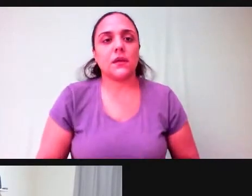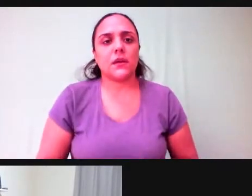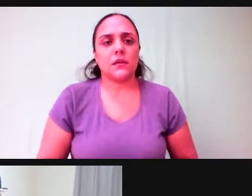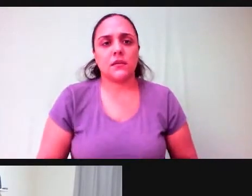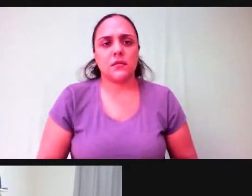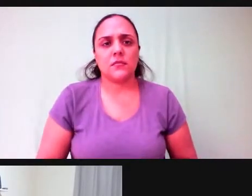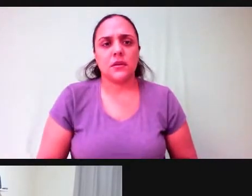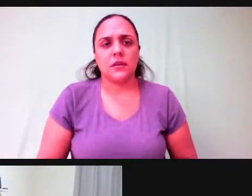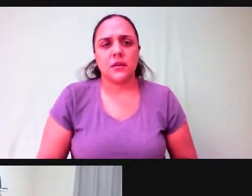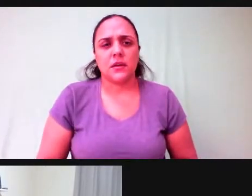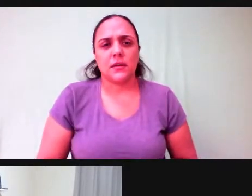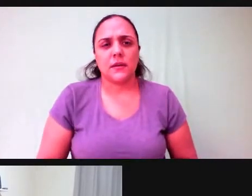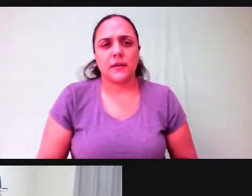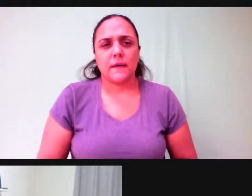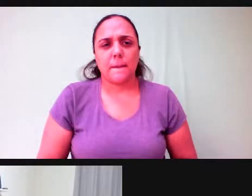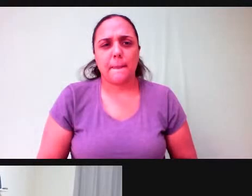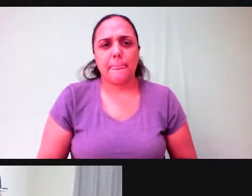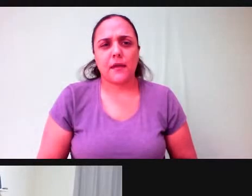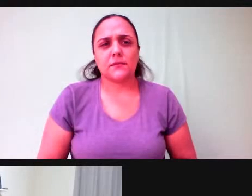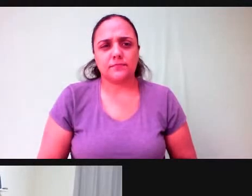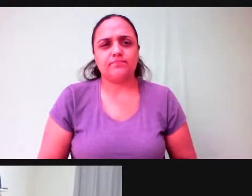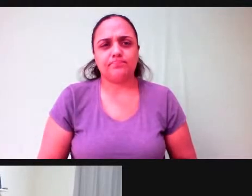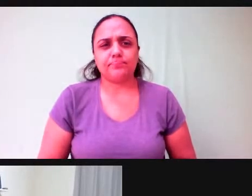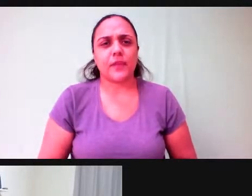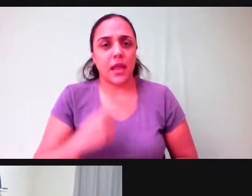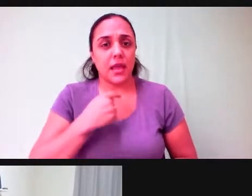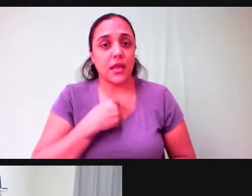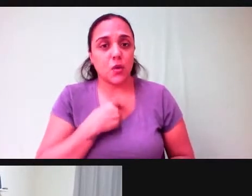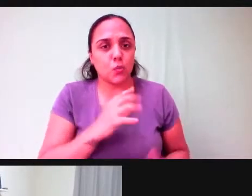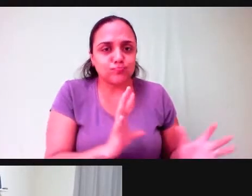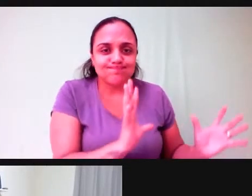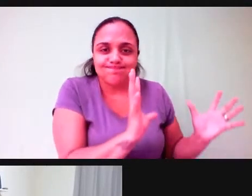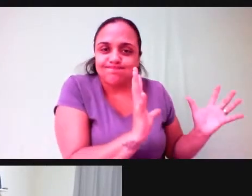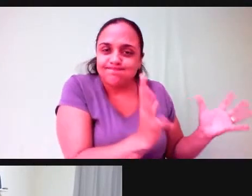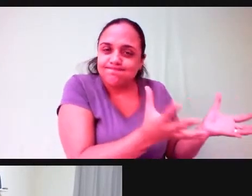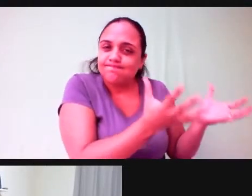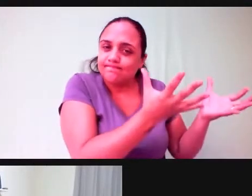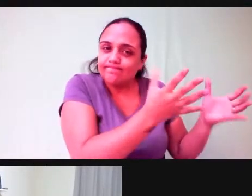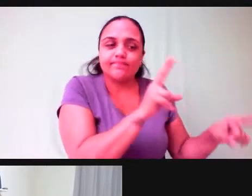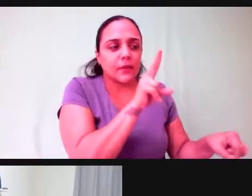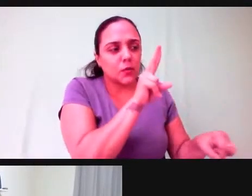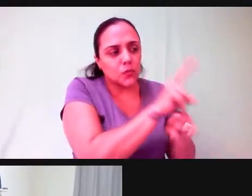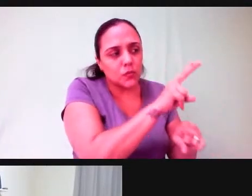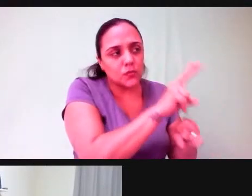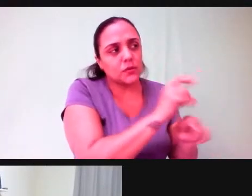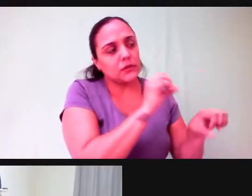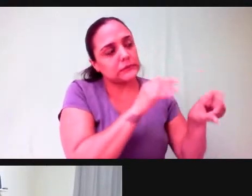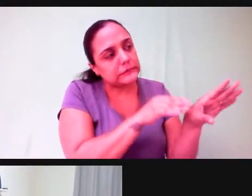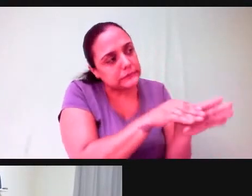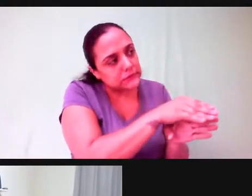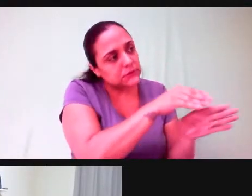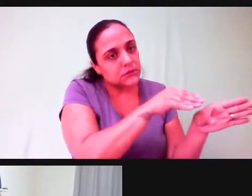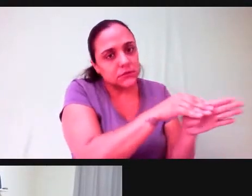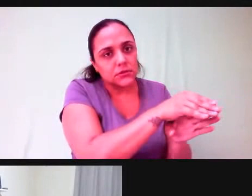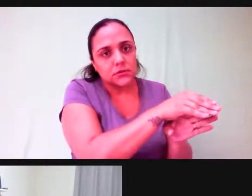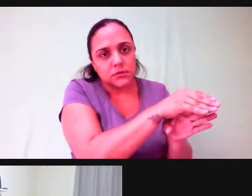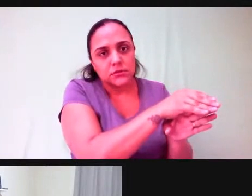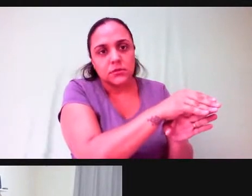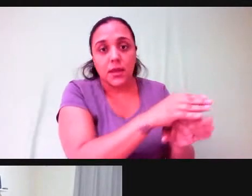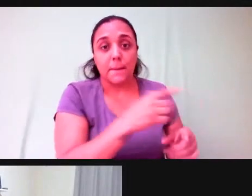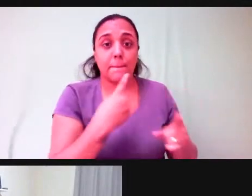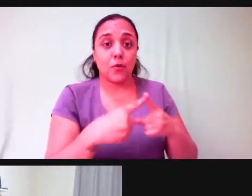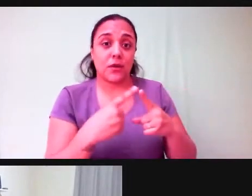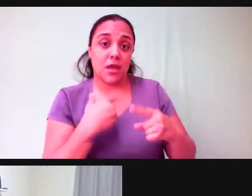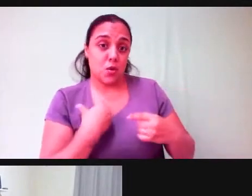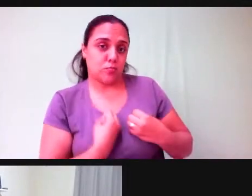Eu tenho eu faço esse acolhimento, né? No meu atendimento, na minha vivência, né,